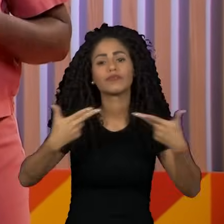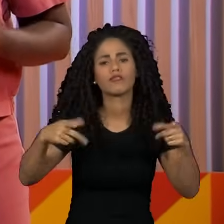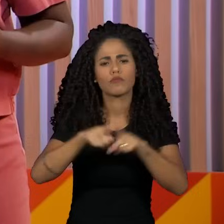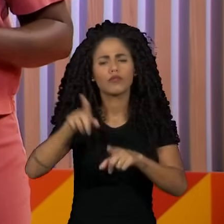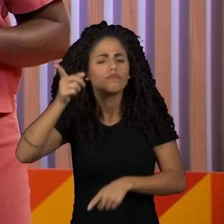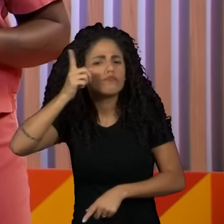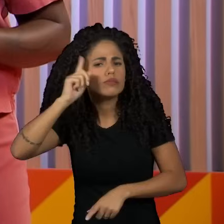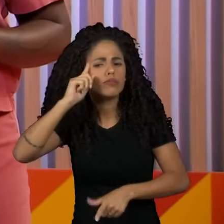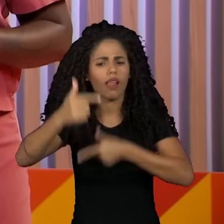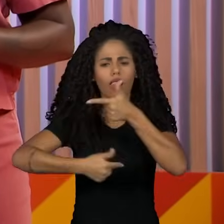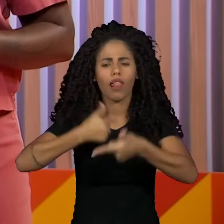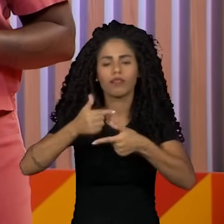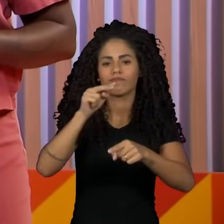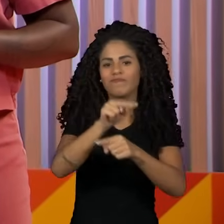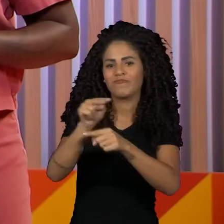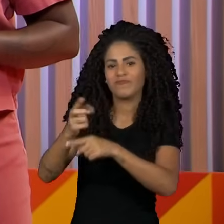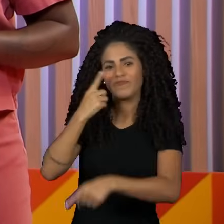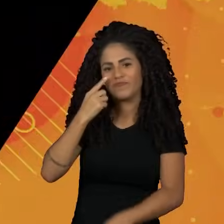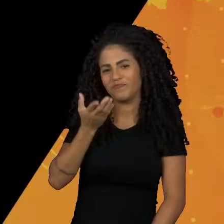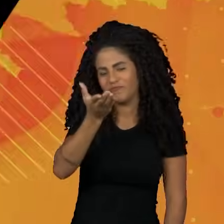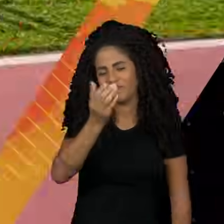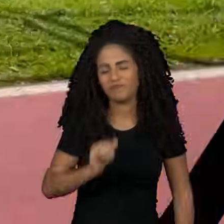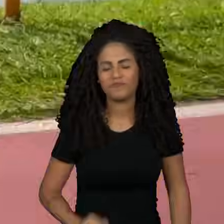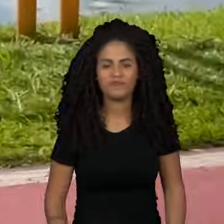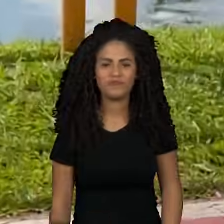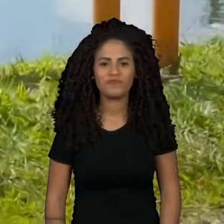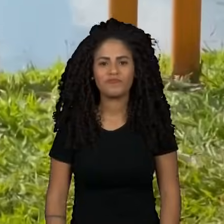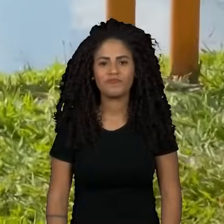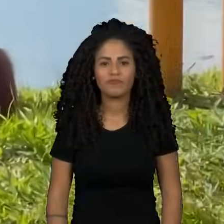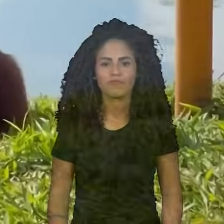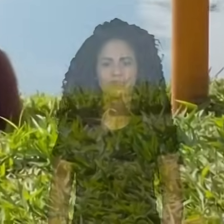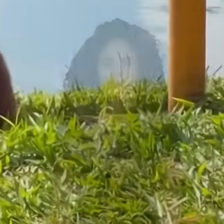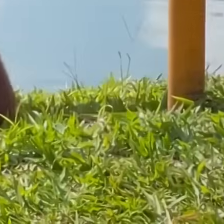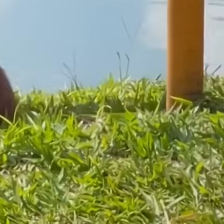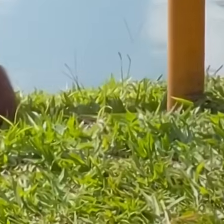para preservá-la. Dá só uma olhada.